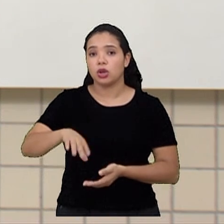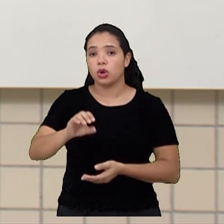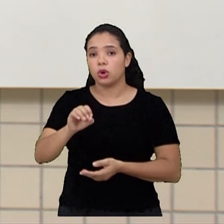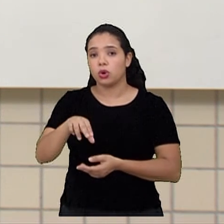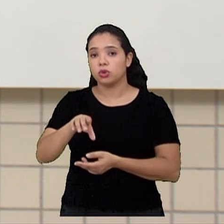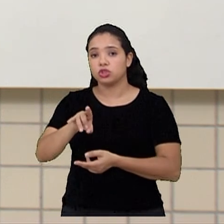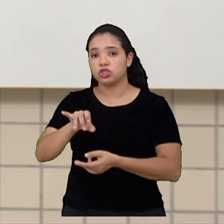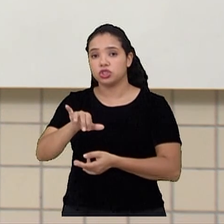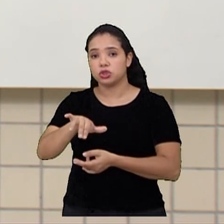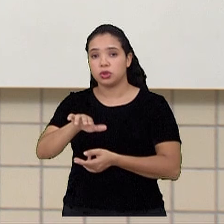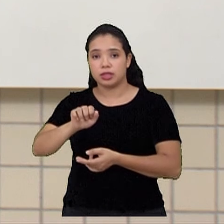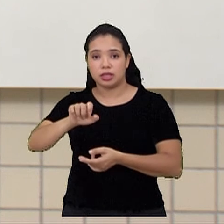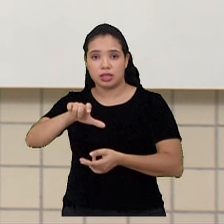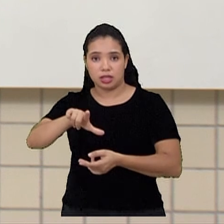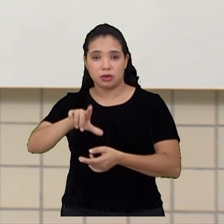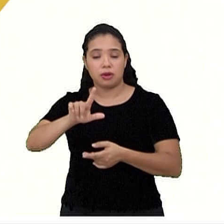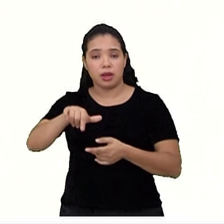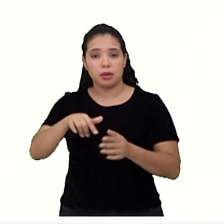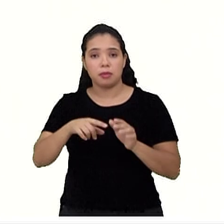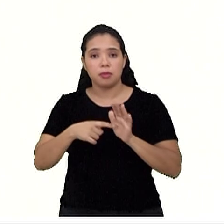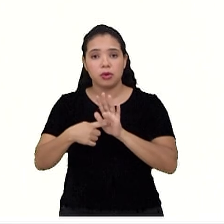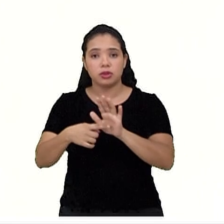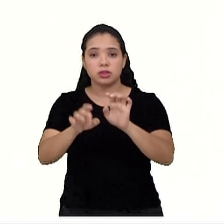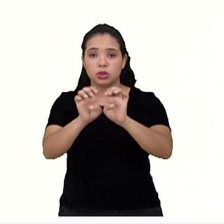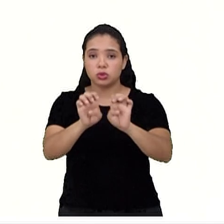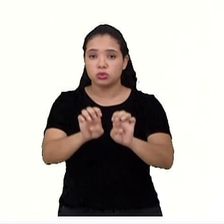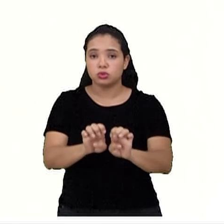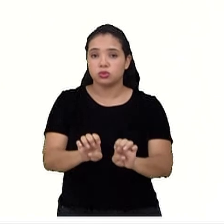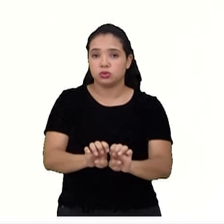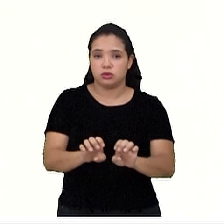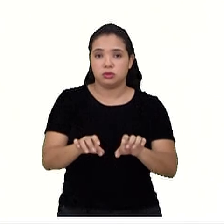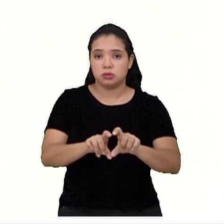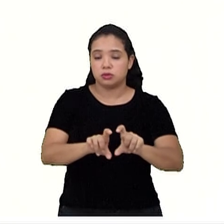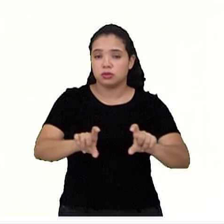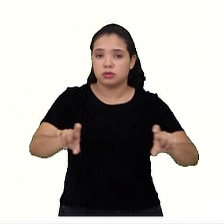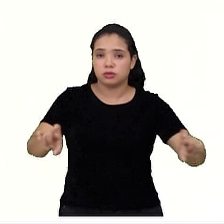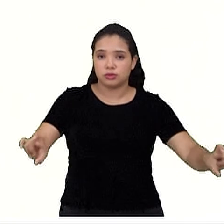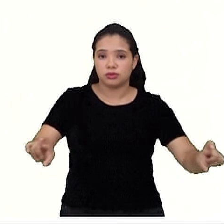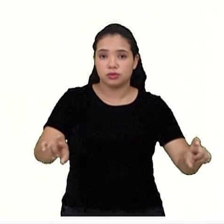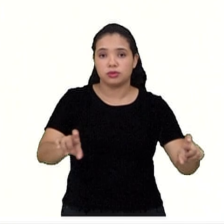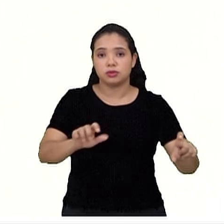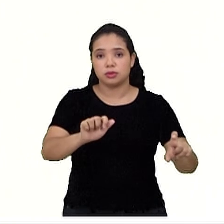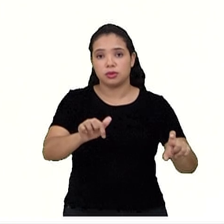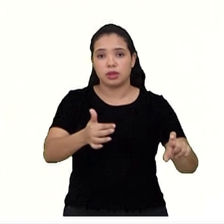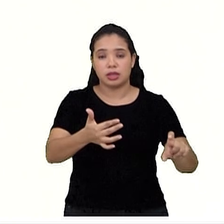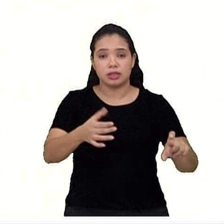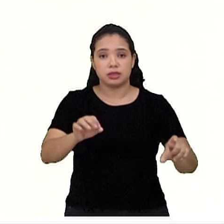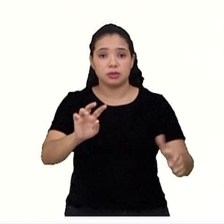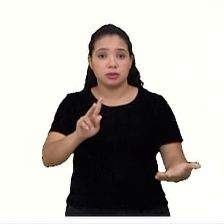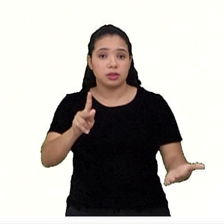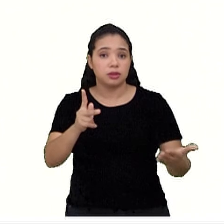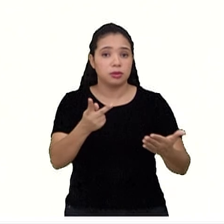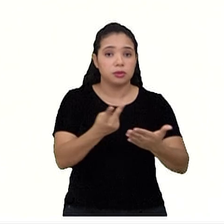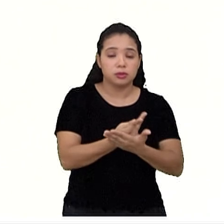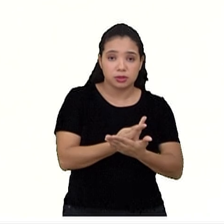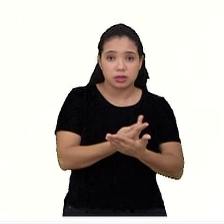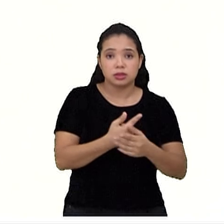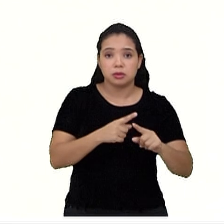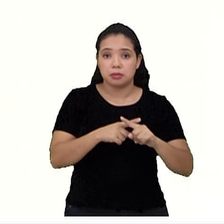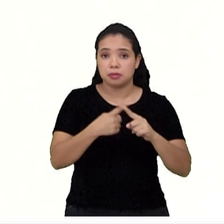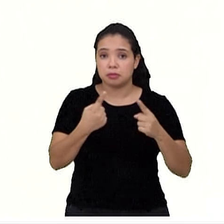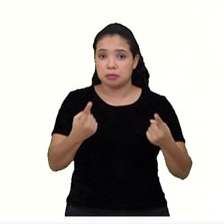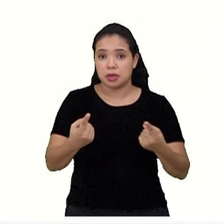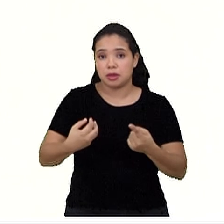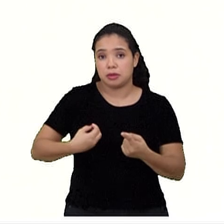aí as estruturas. Essa estrutura expressa também uma ação provável de acontecer, porém com uma hipótese